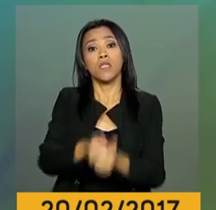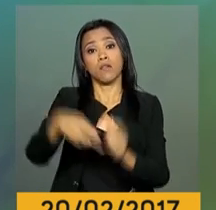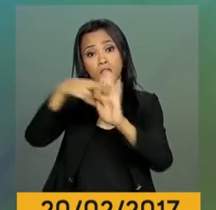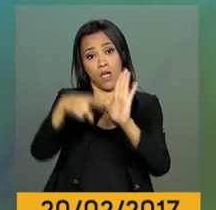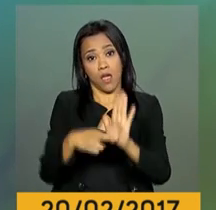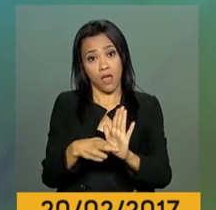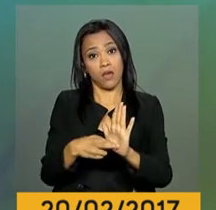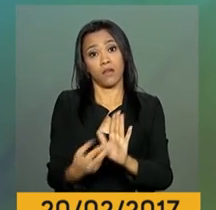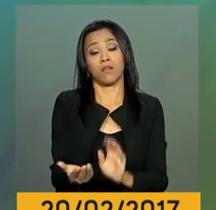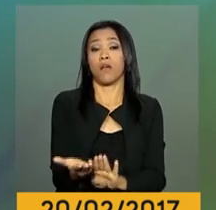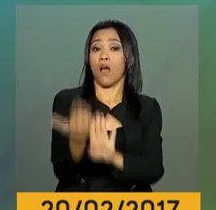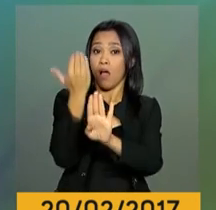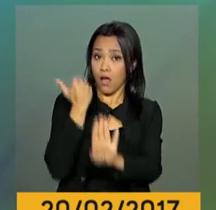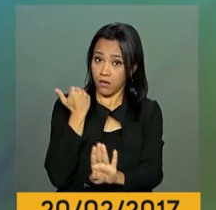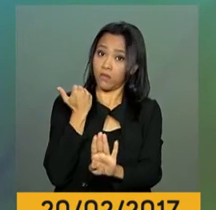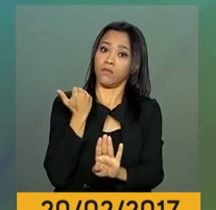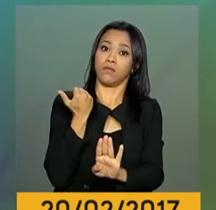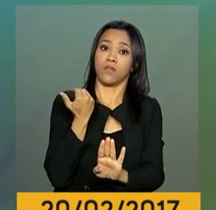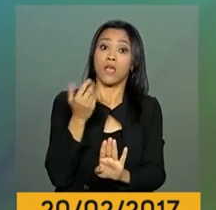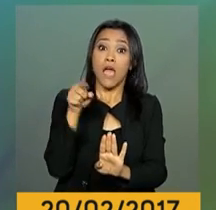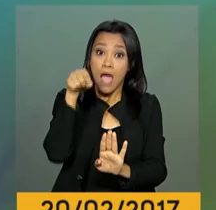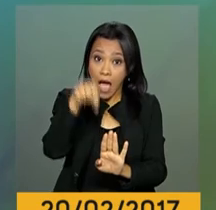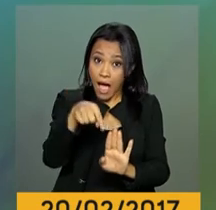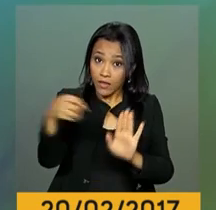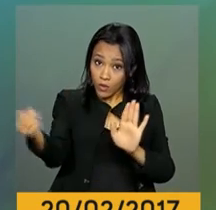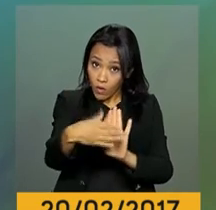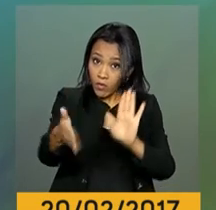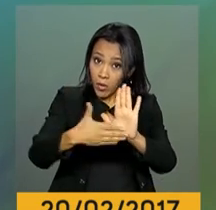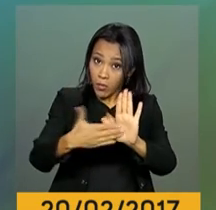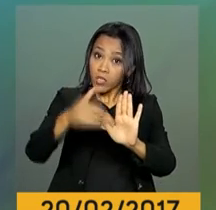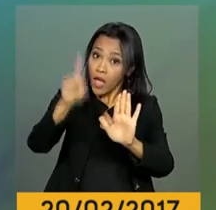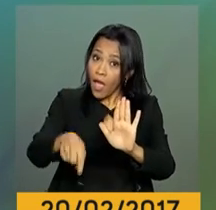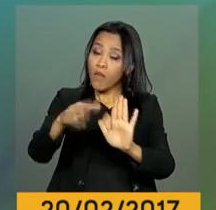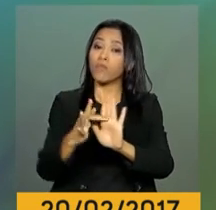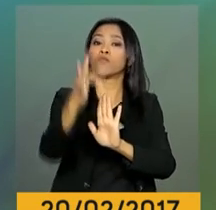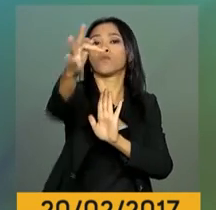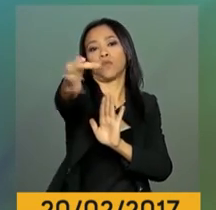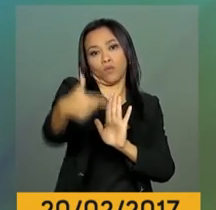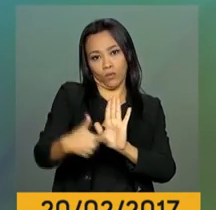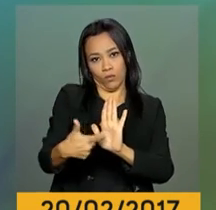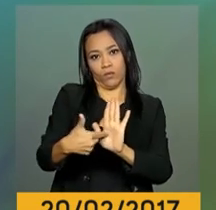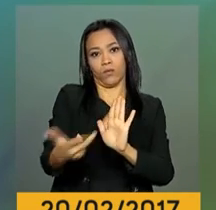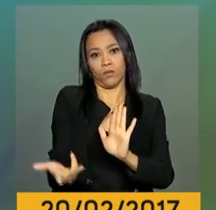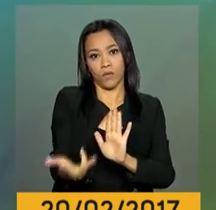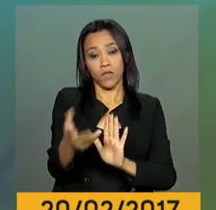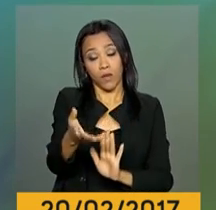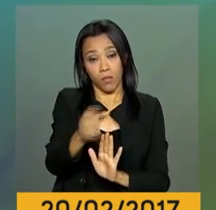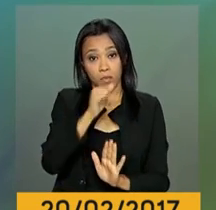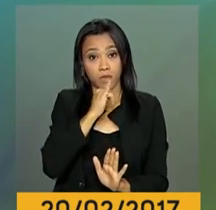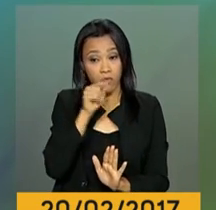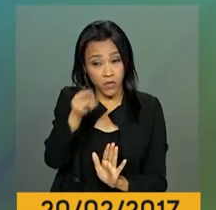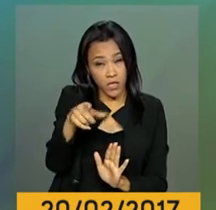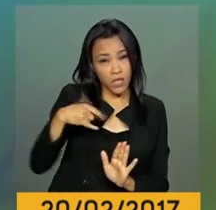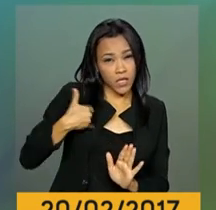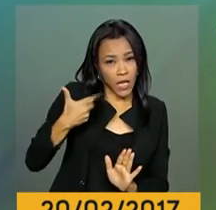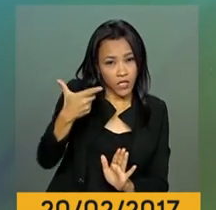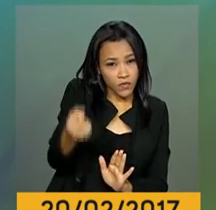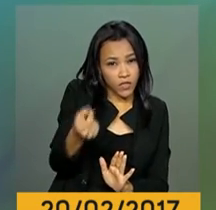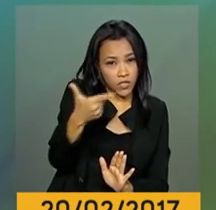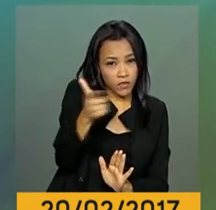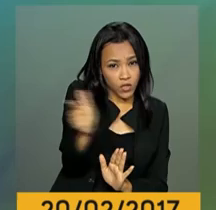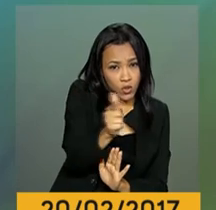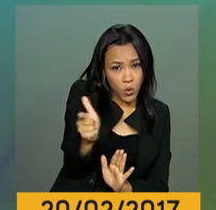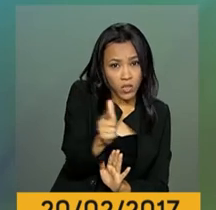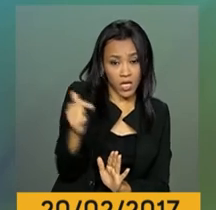O que nós vamos aplicar é para o futuro. E quando aplicamos para o futuro, muitas vezes diz o seguinte, olha aqui, o sujeito tem 20, 22 anos, está trabalhando, não